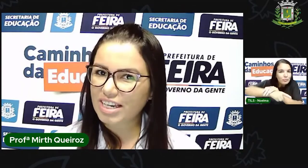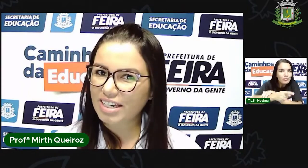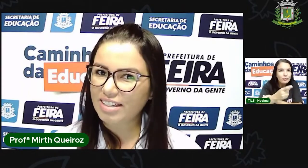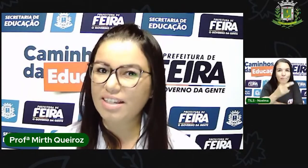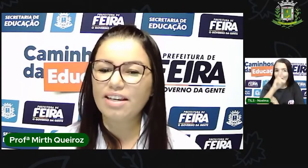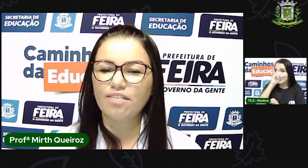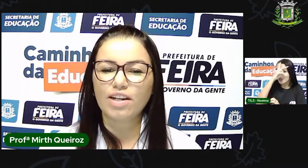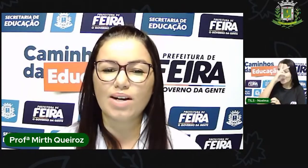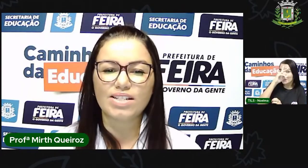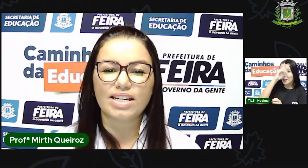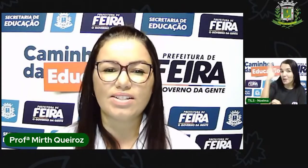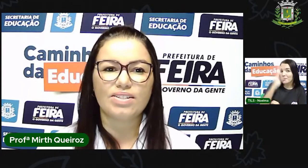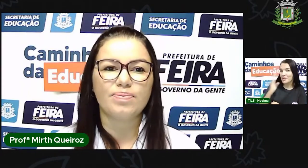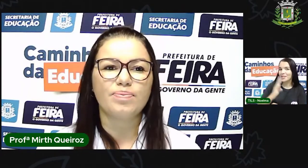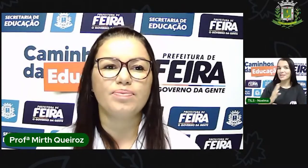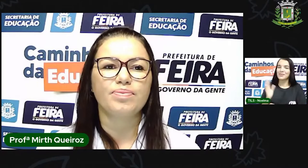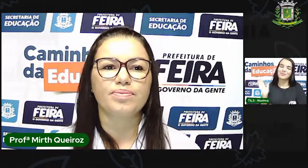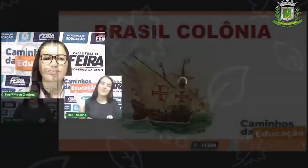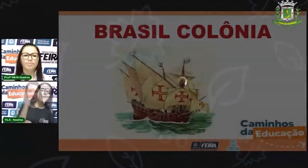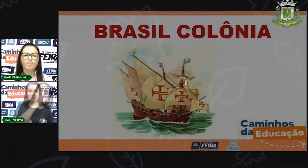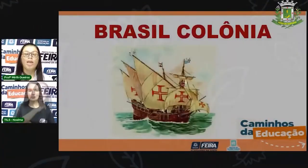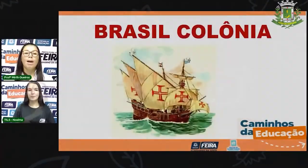aconcheguem e vêm com a gente.